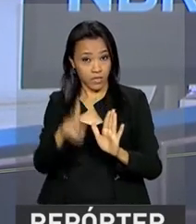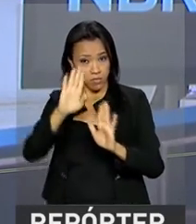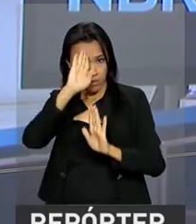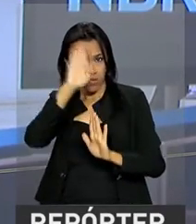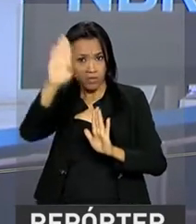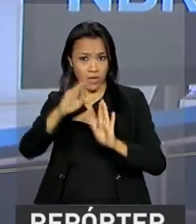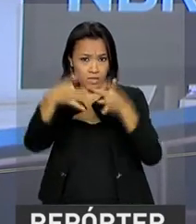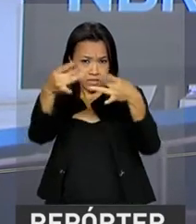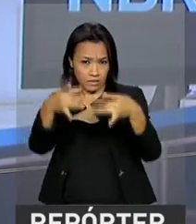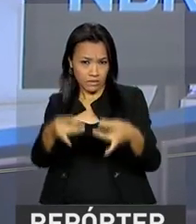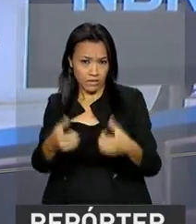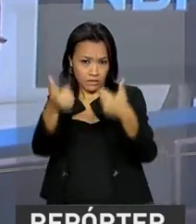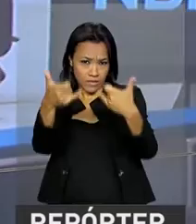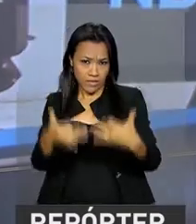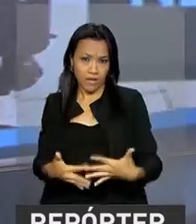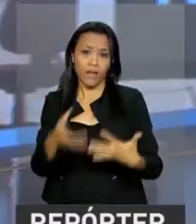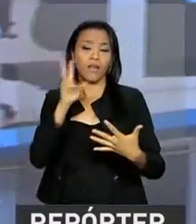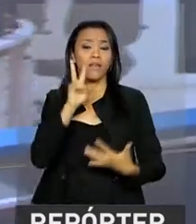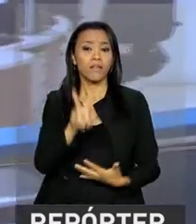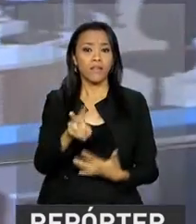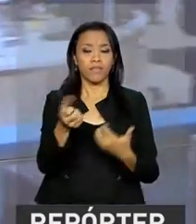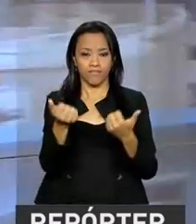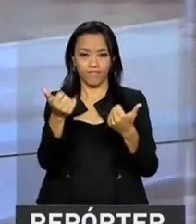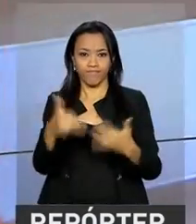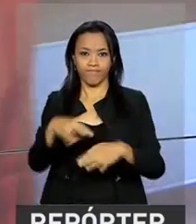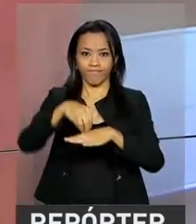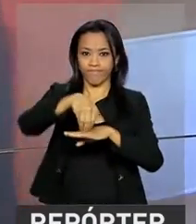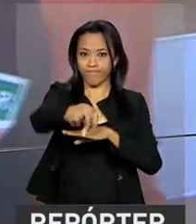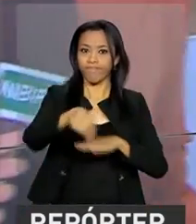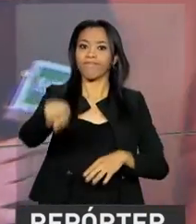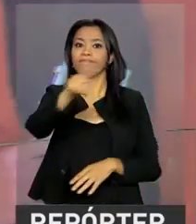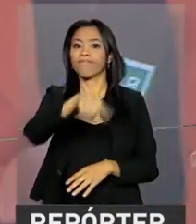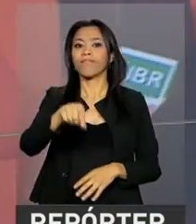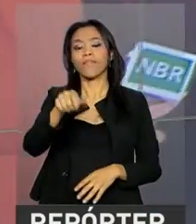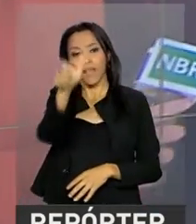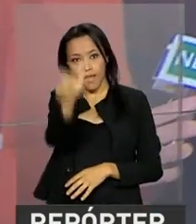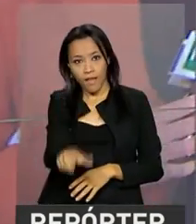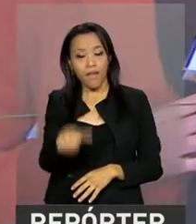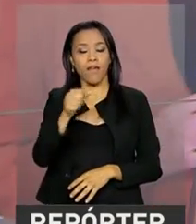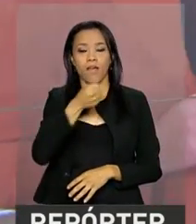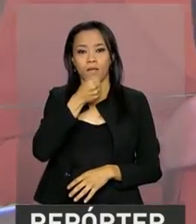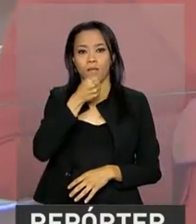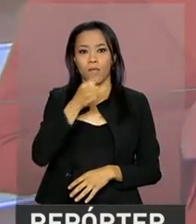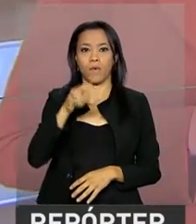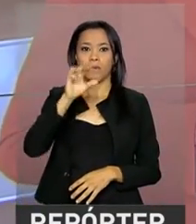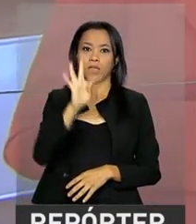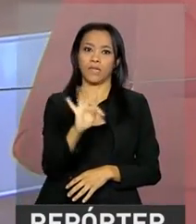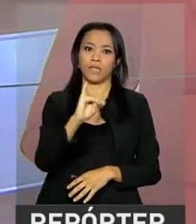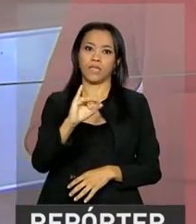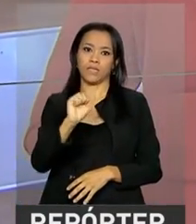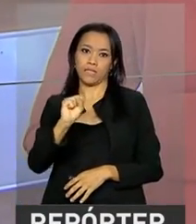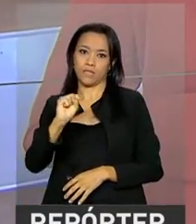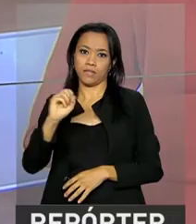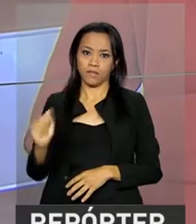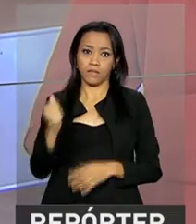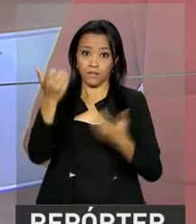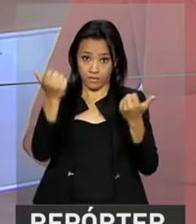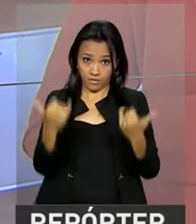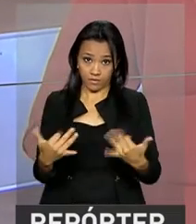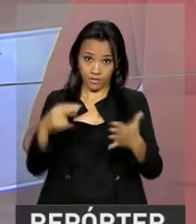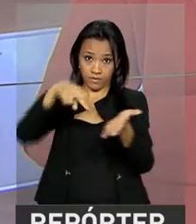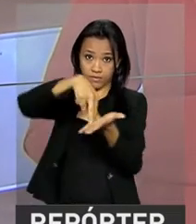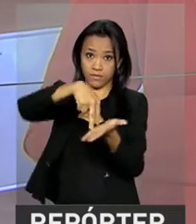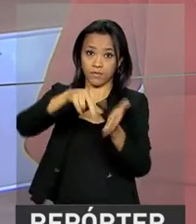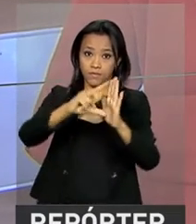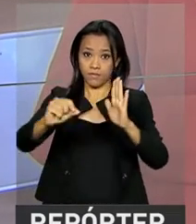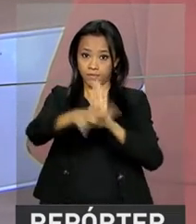que tem as informações pra gente ao vivo é a porta thaíssa dias que conversa com a gente lá do palácio do planalto foi